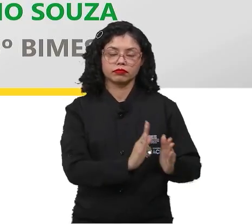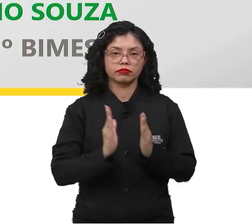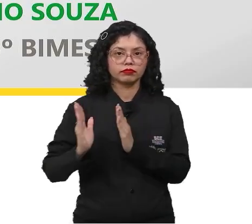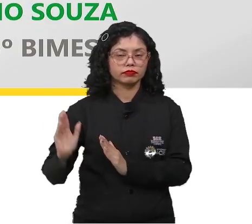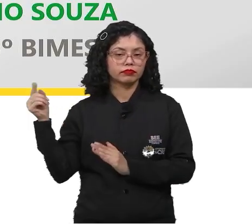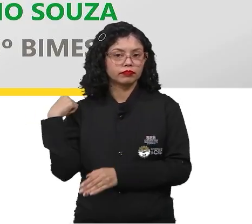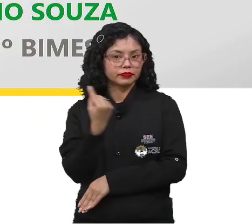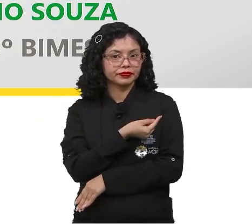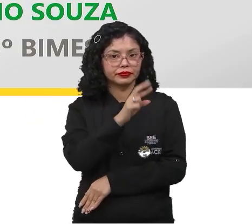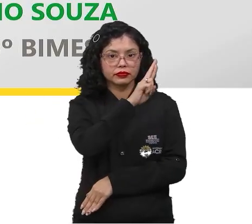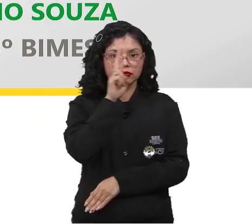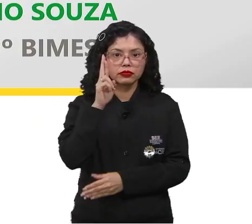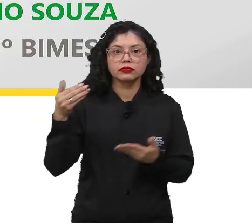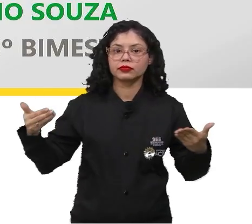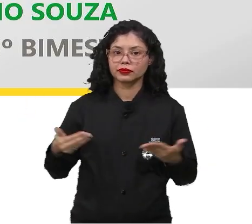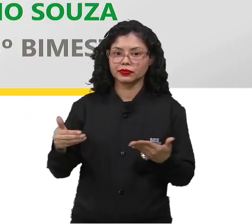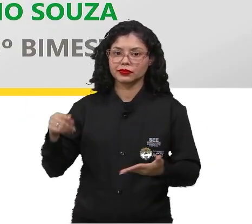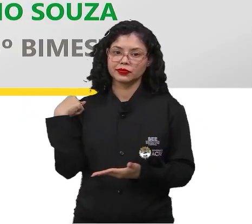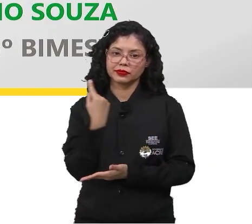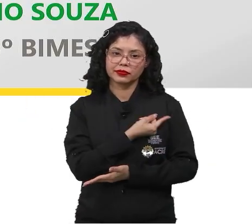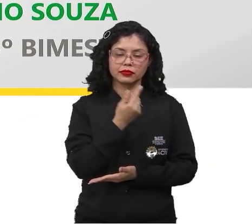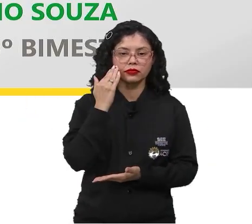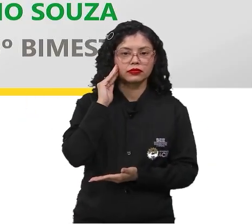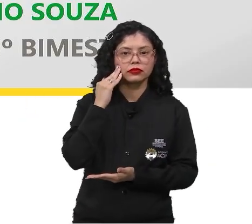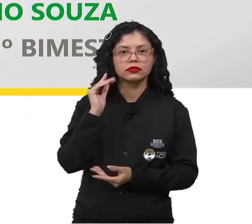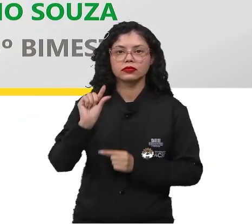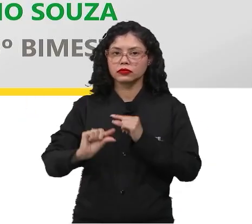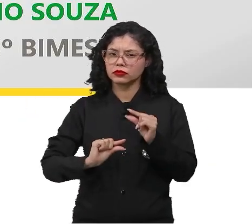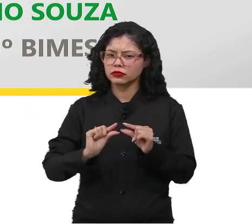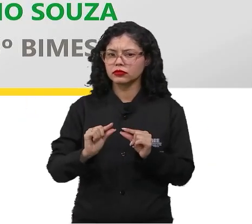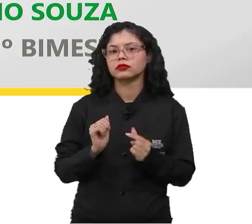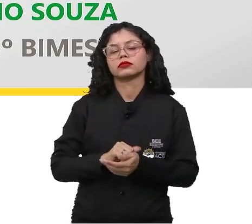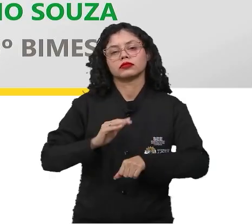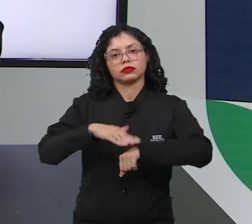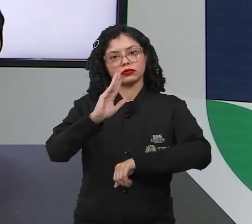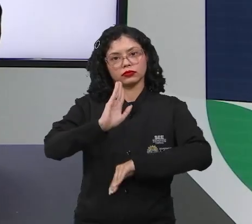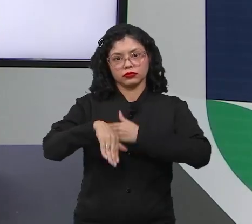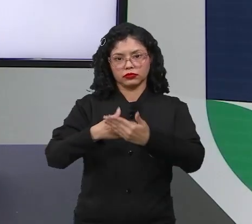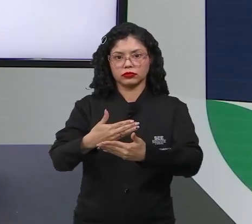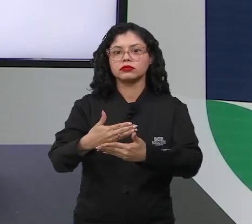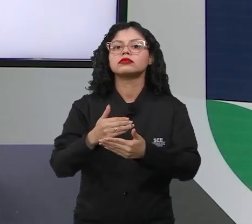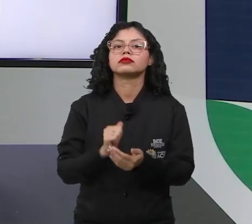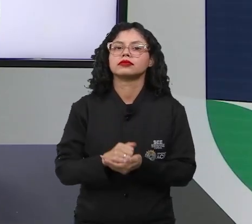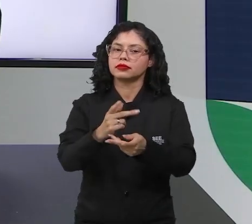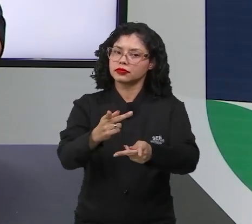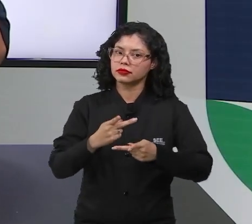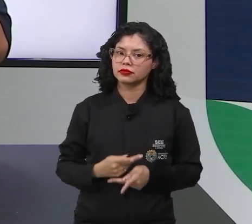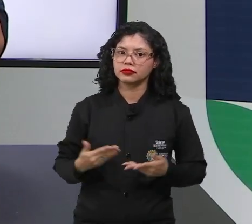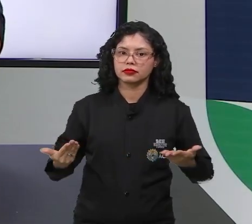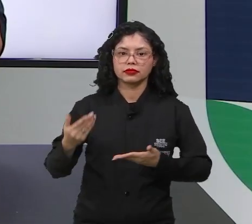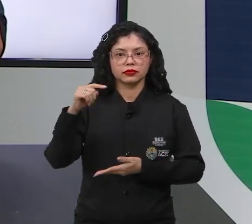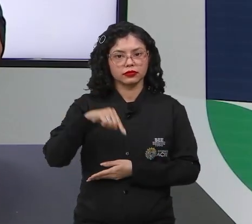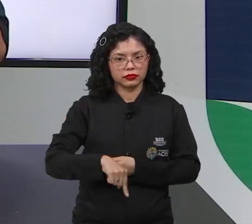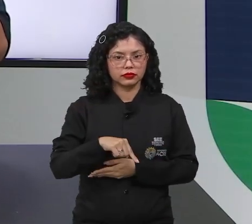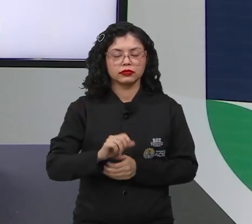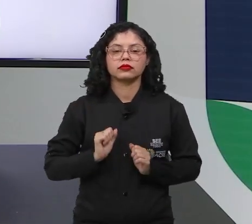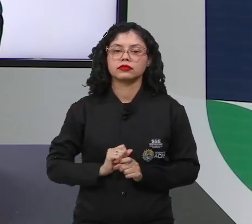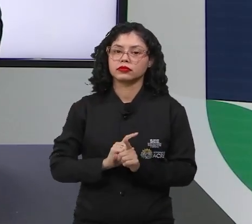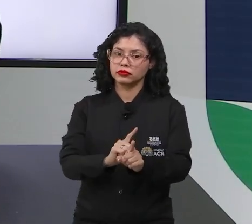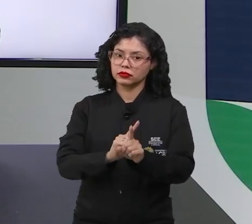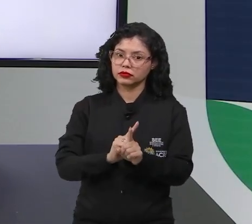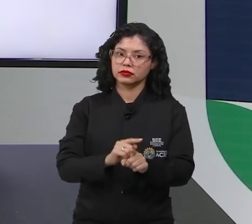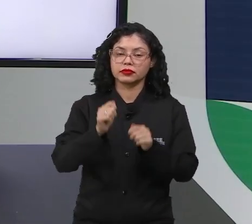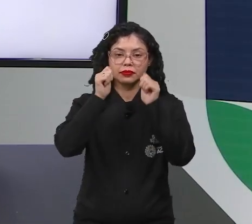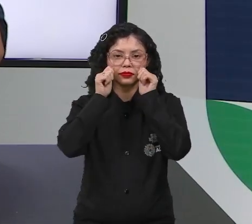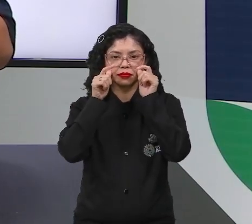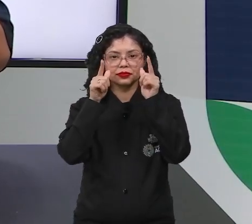da nossa história e hoje nós vamos entender um pouco mais desse processo. Te convido a vir, a acompanhar,